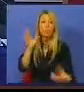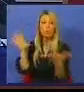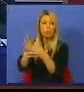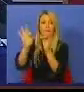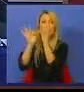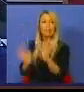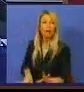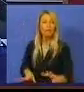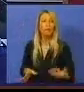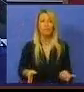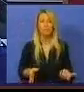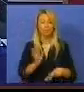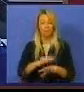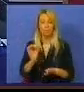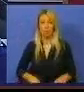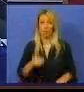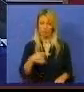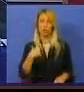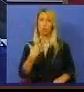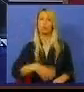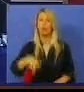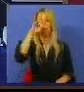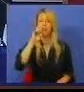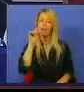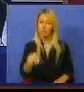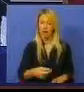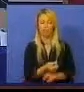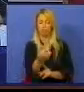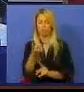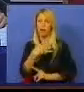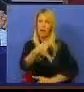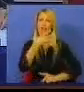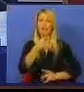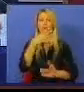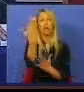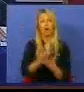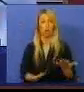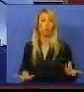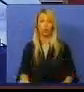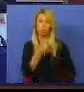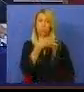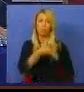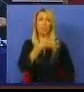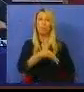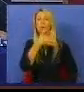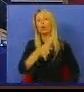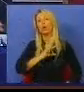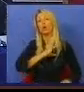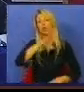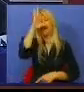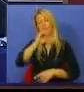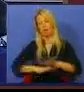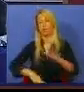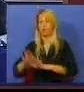E, por esse ponto mesmo, eu gostava de lembrar um conjunto de declarações que o Sr. Ministro tem feito, tem vindo a fazer ao longo do seu